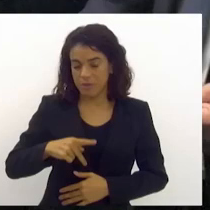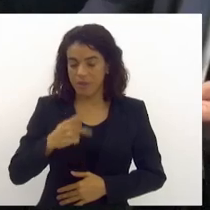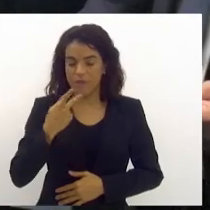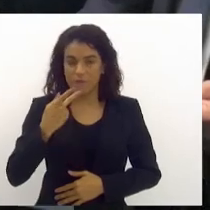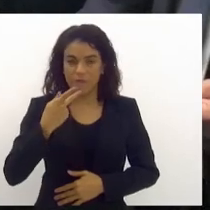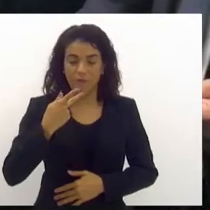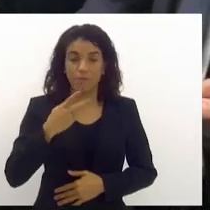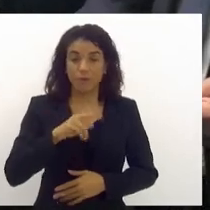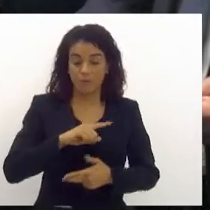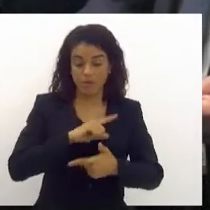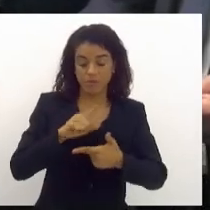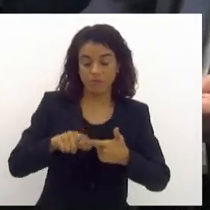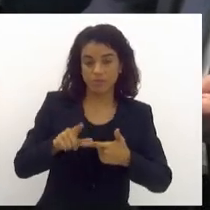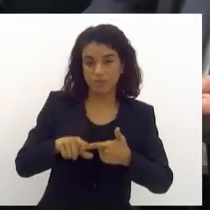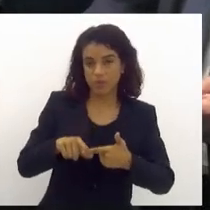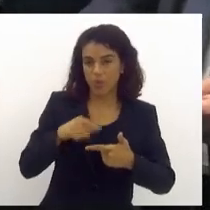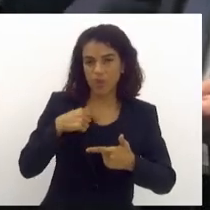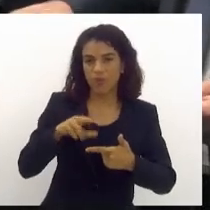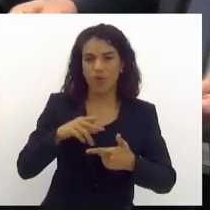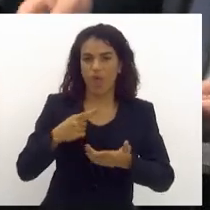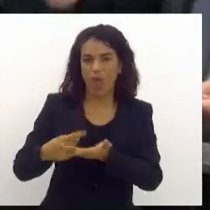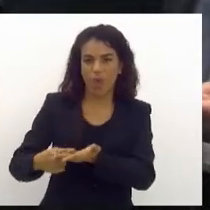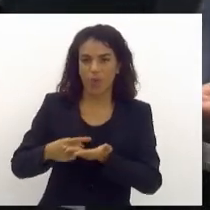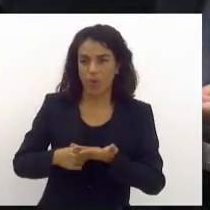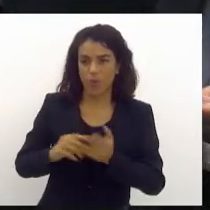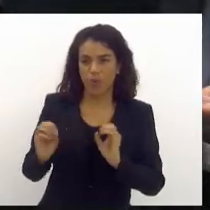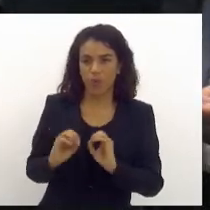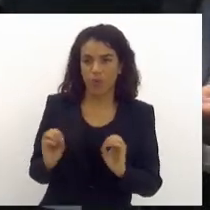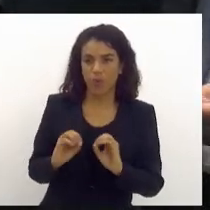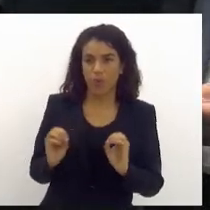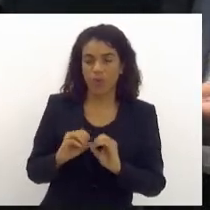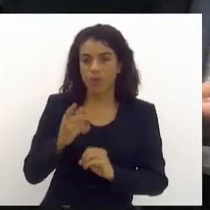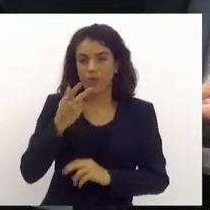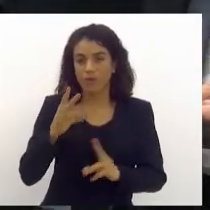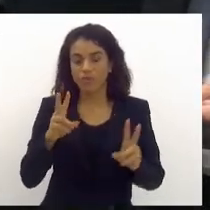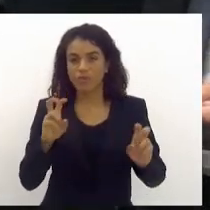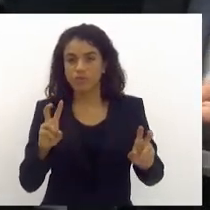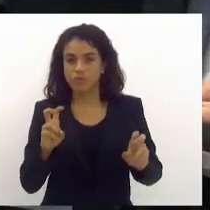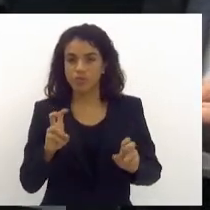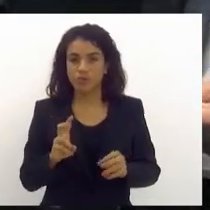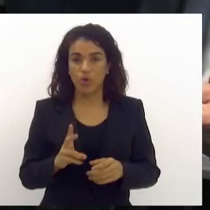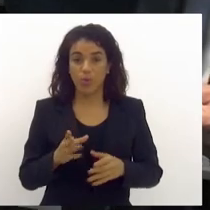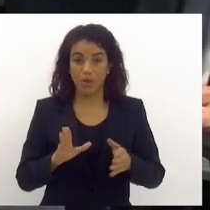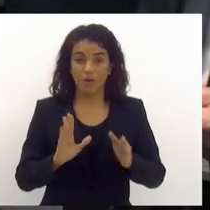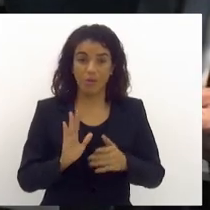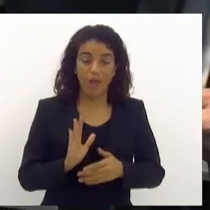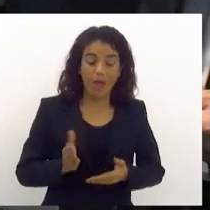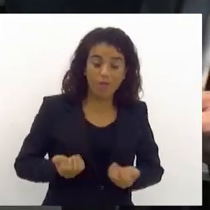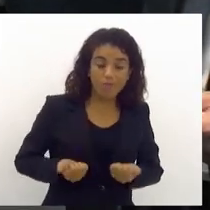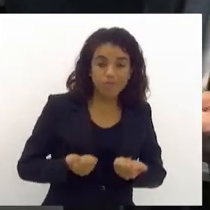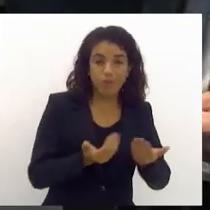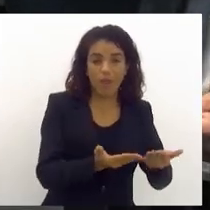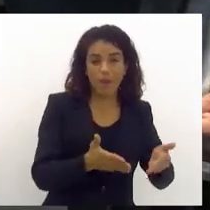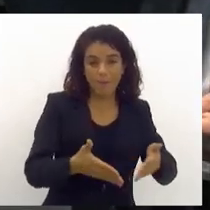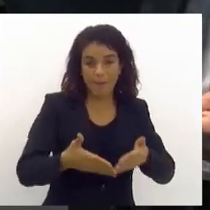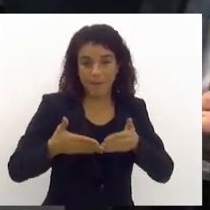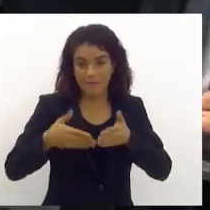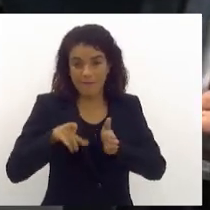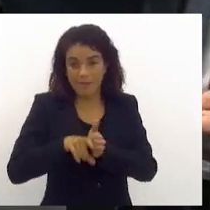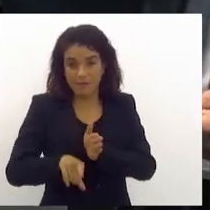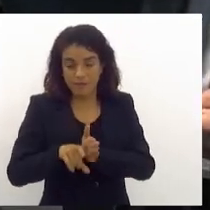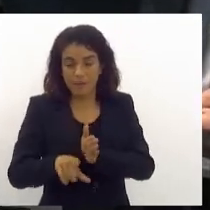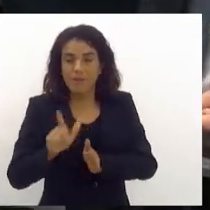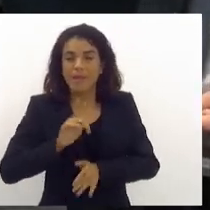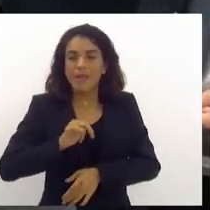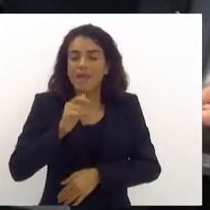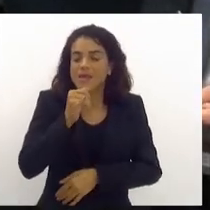ao segundo ponto, também não foi objeto de acordo. Quando a gente fala da questão do benefício fiscal, há, por